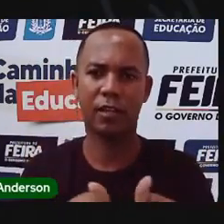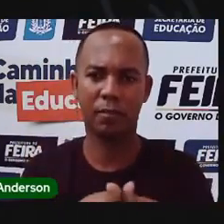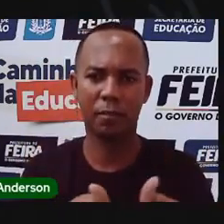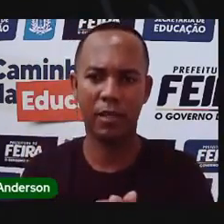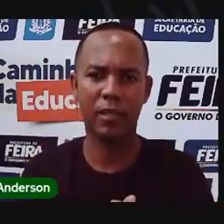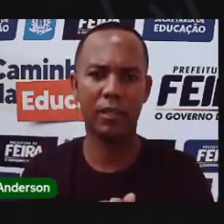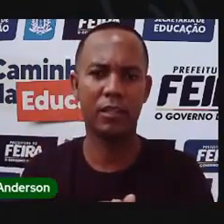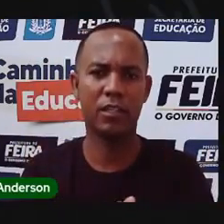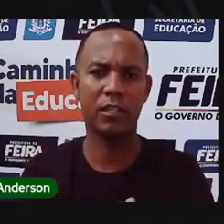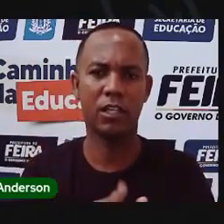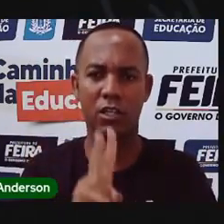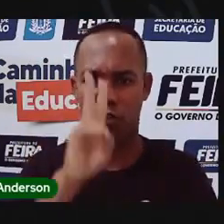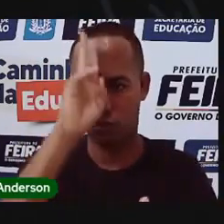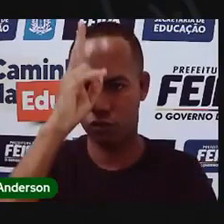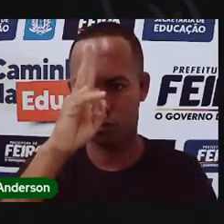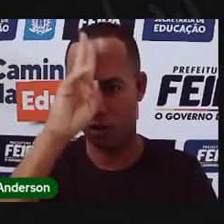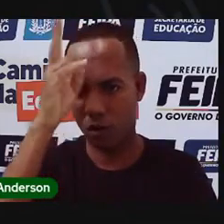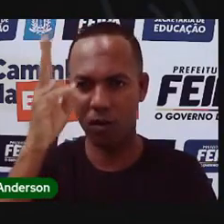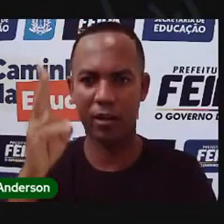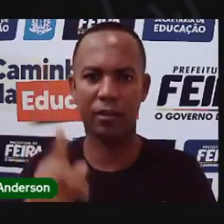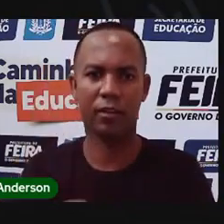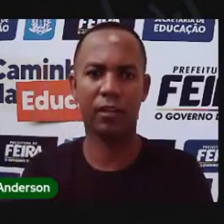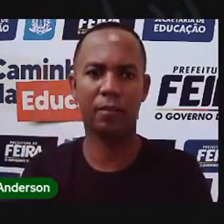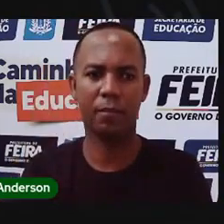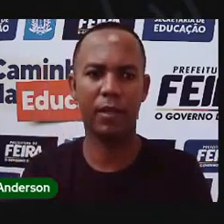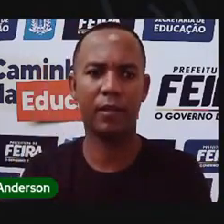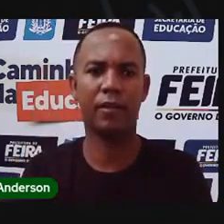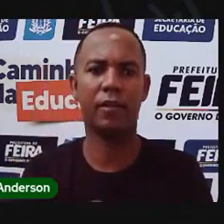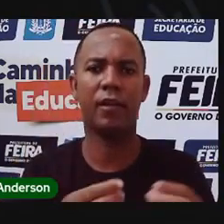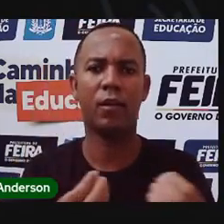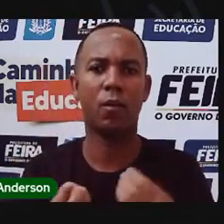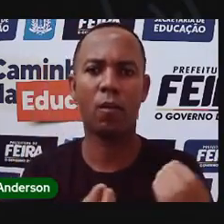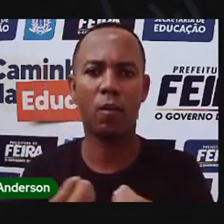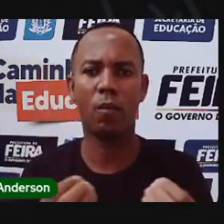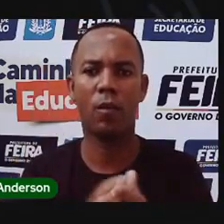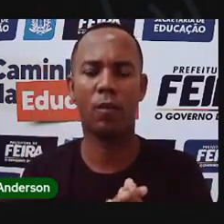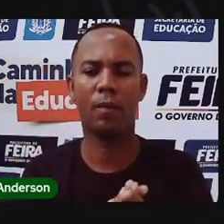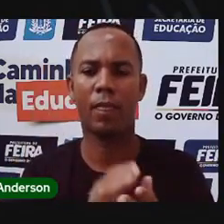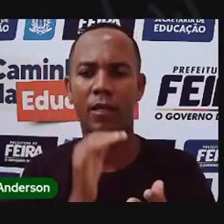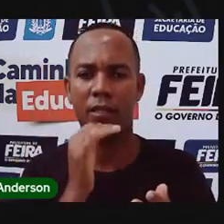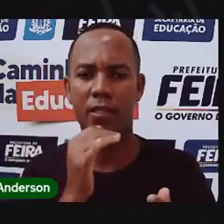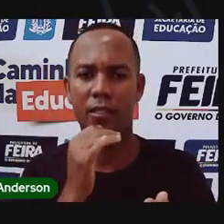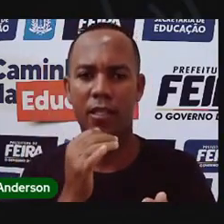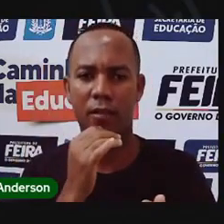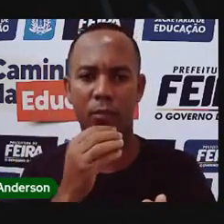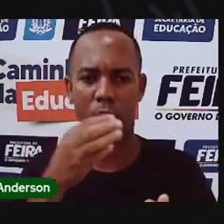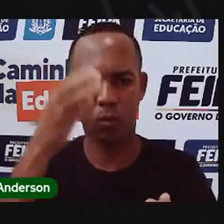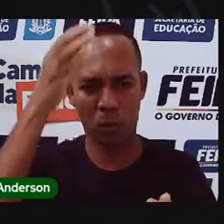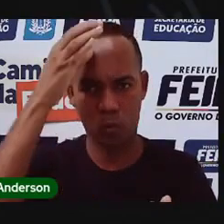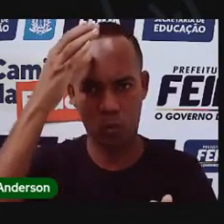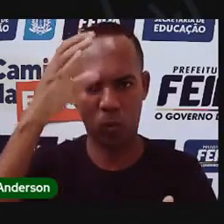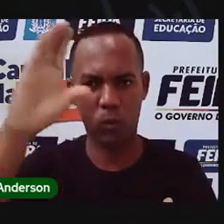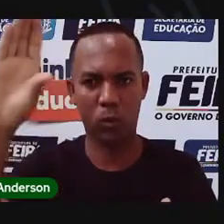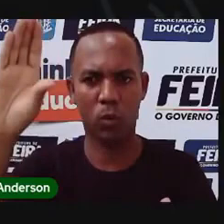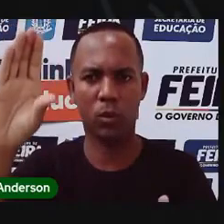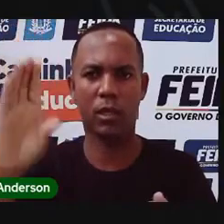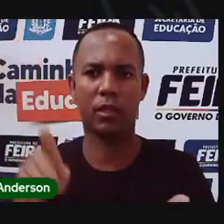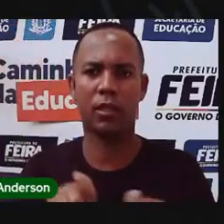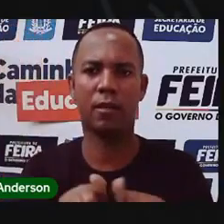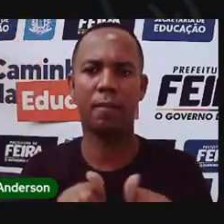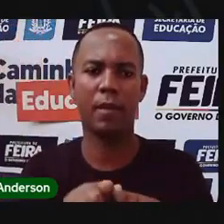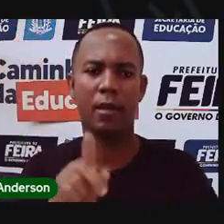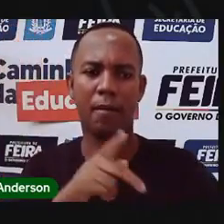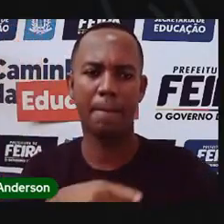Nordeste, os causos, né, as coisas que aconteciam por aqui. Então, eles levavam essa cultura nordestina para todo o